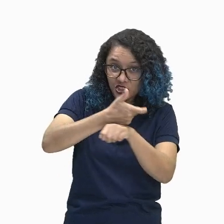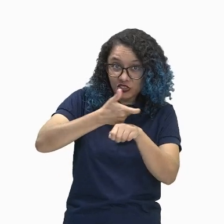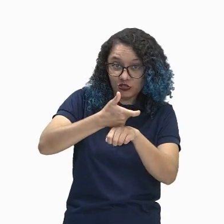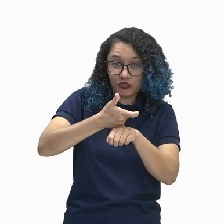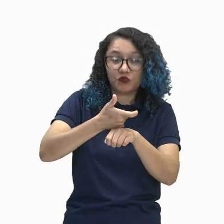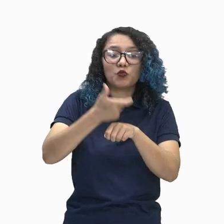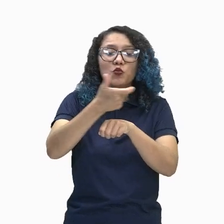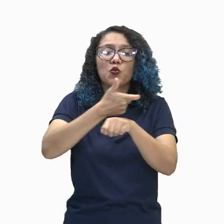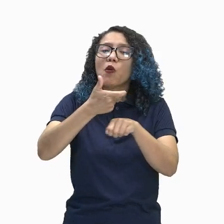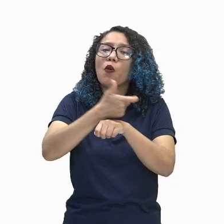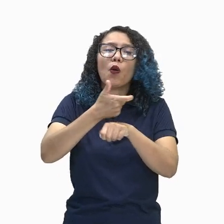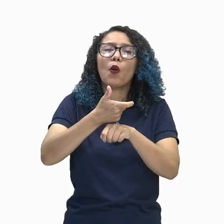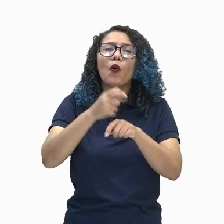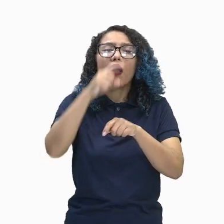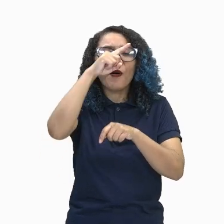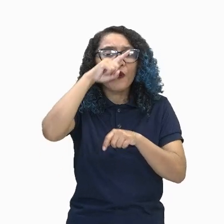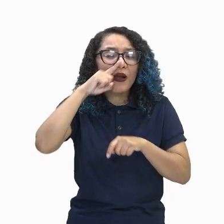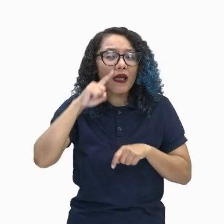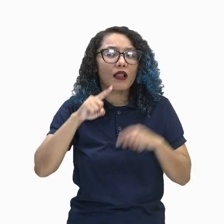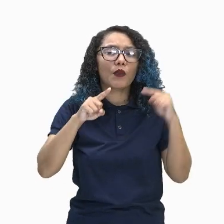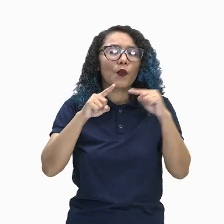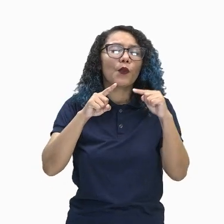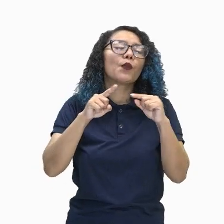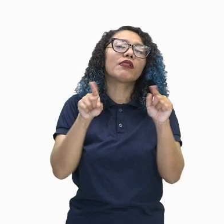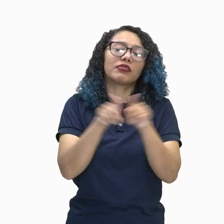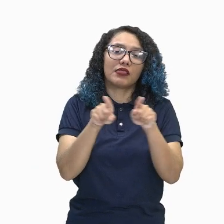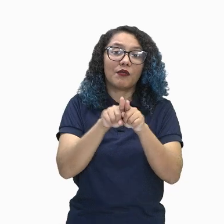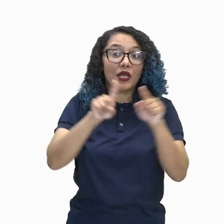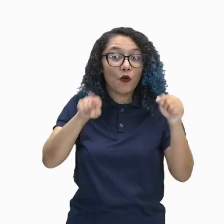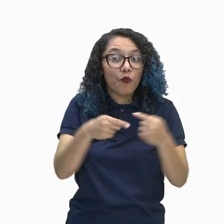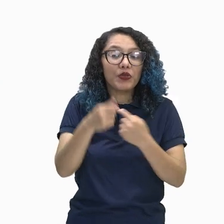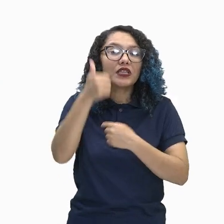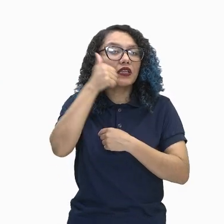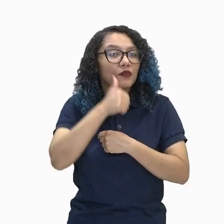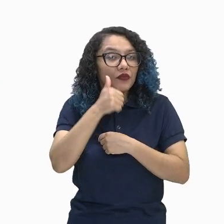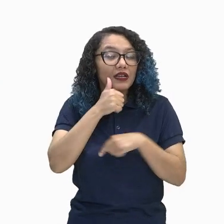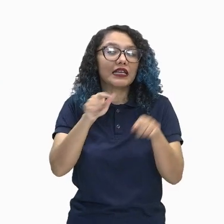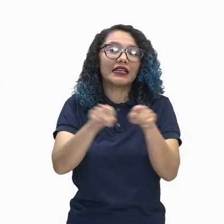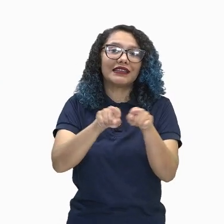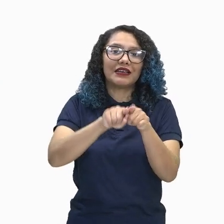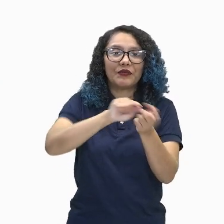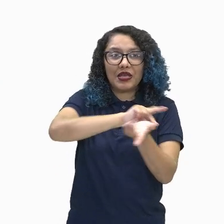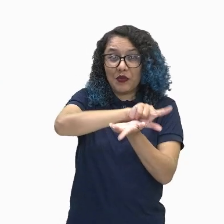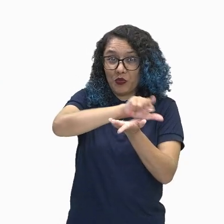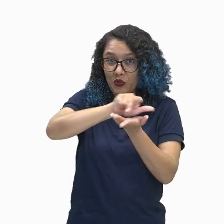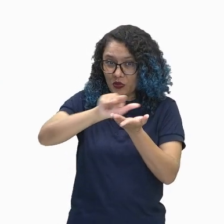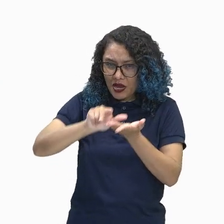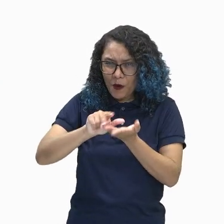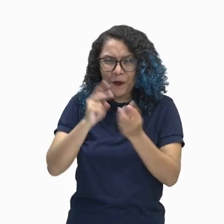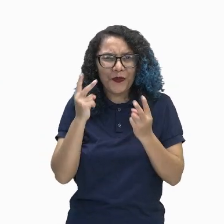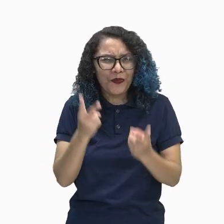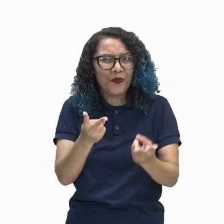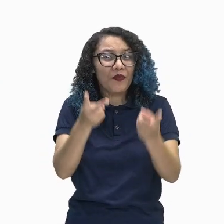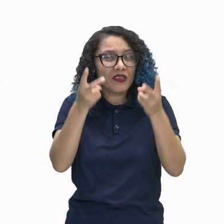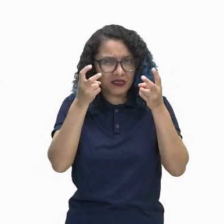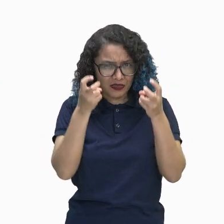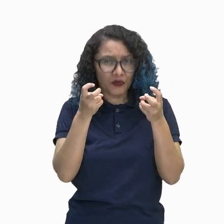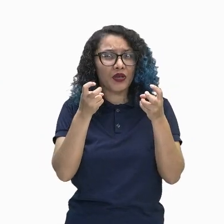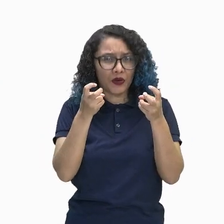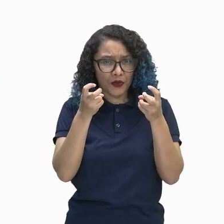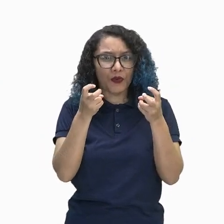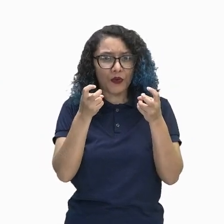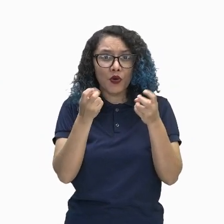esse adjetivo, amarelas, também está no feminino e plural. Percebam que